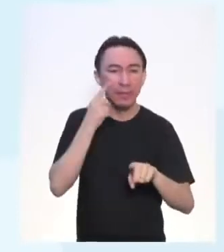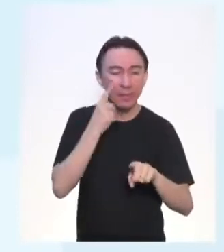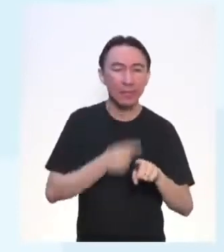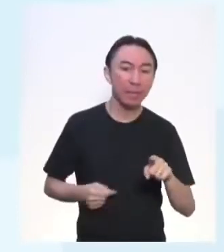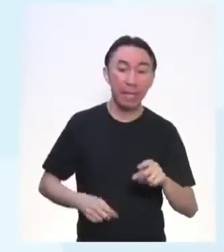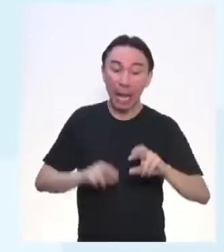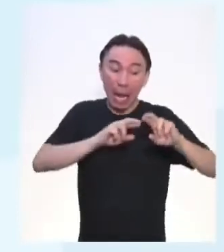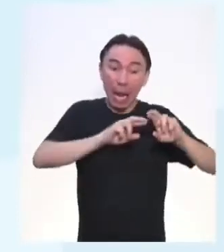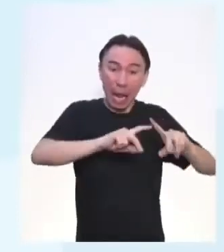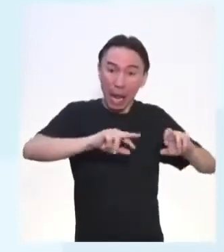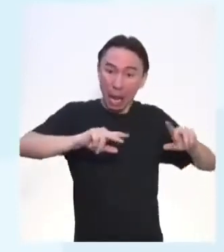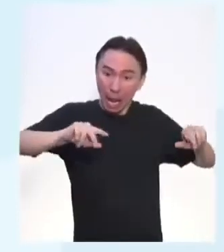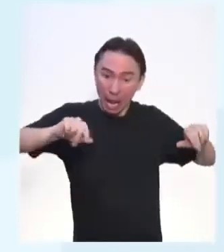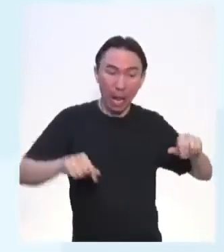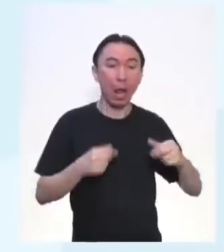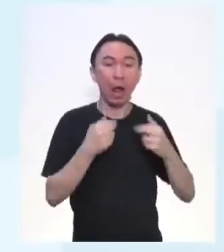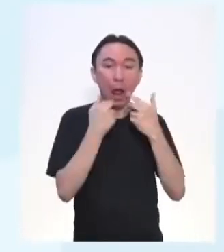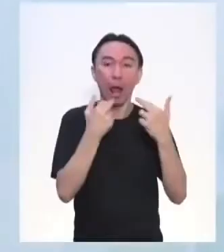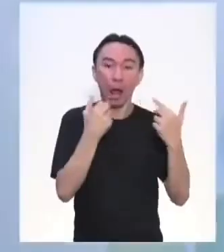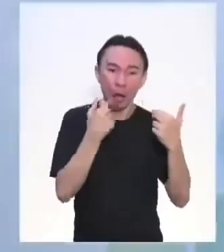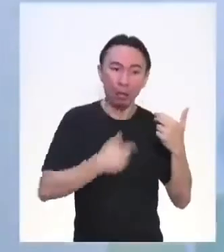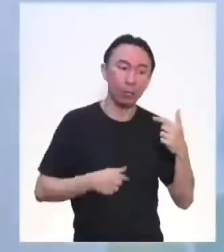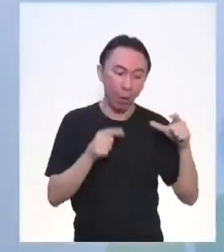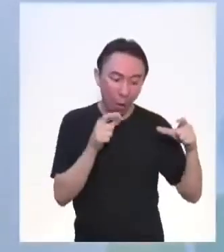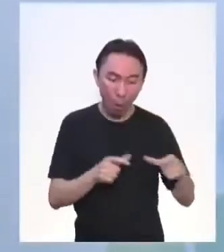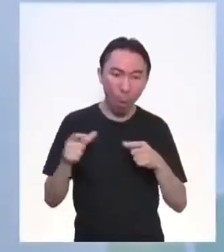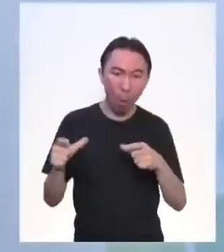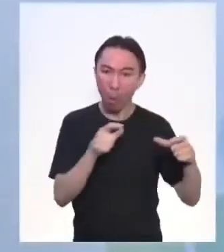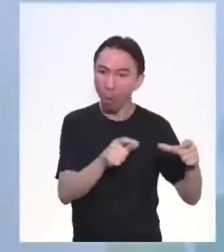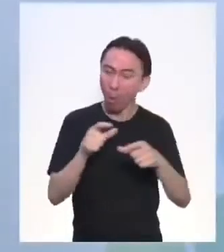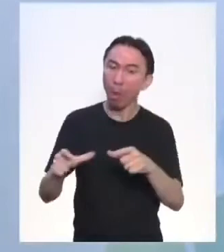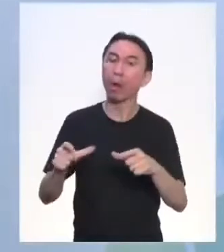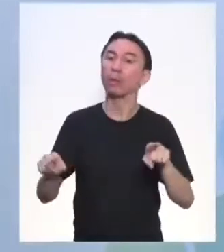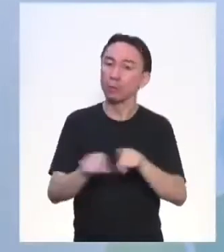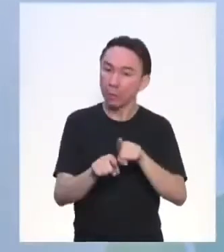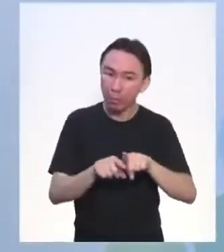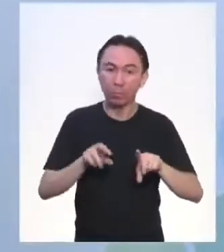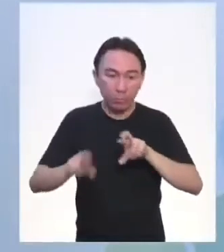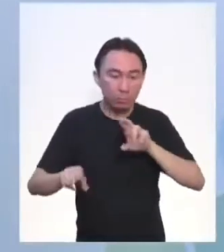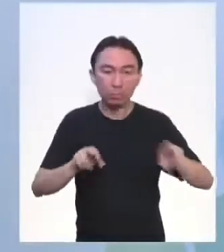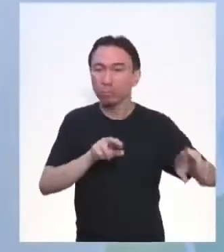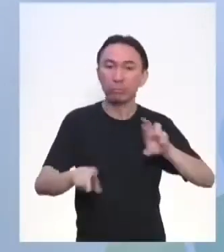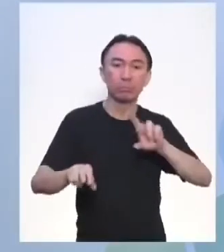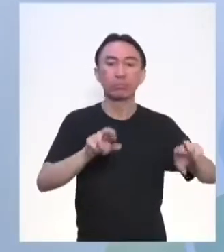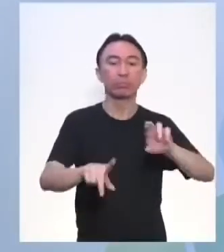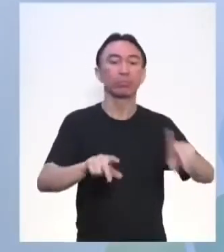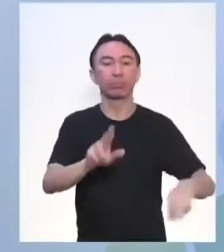contexto regional, tá bom? Professores, deem um print aí também nessa tela.